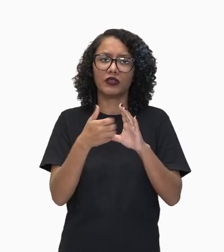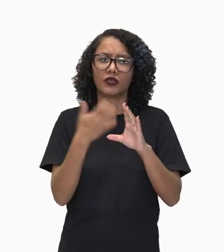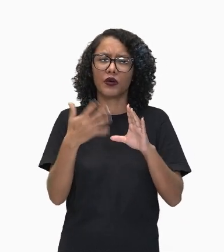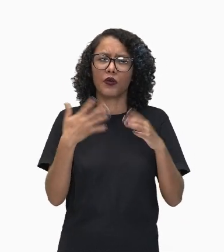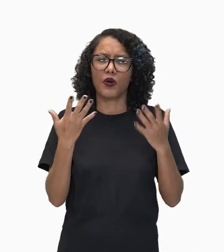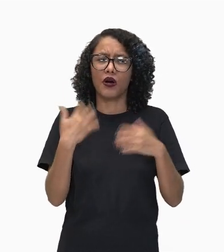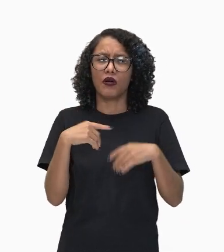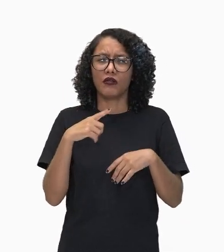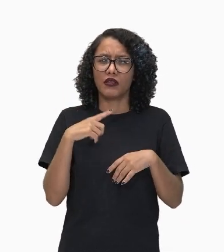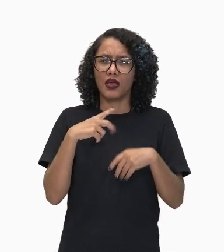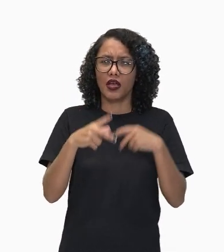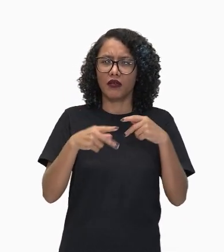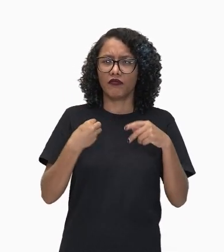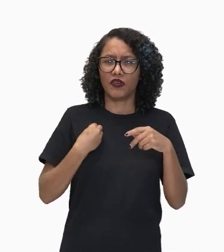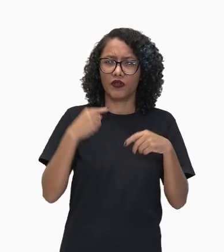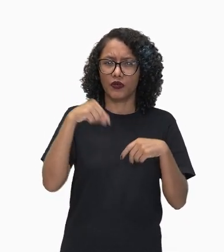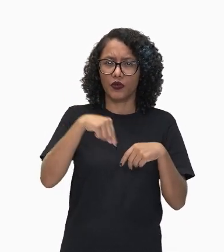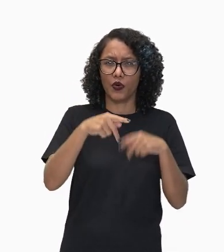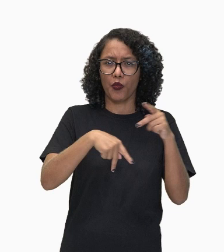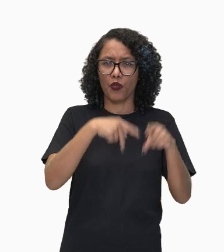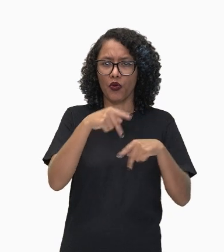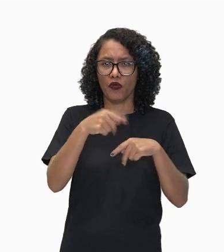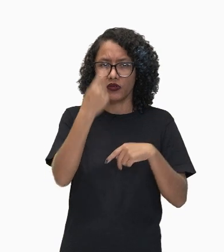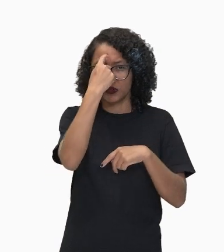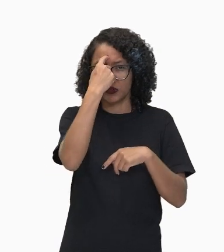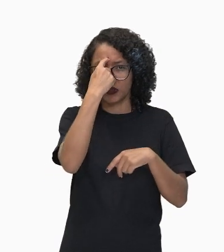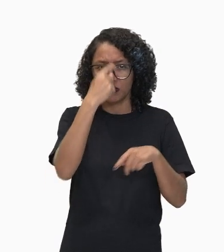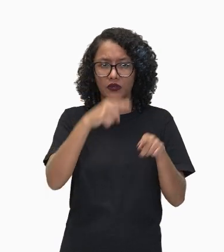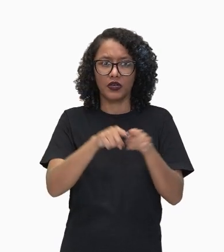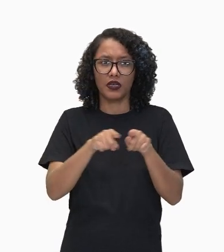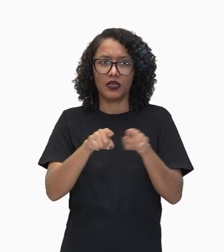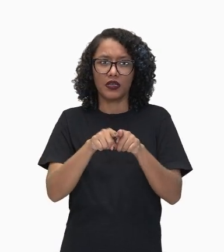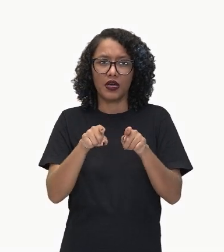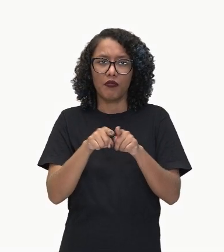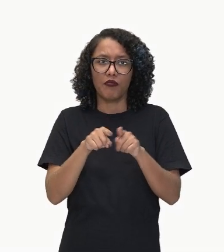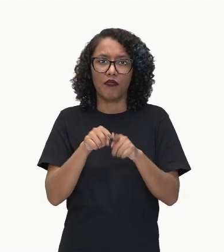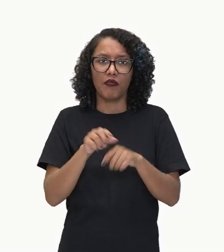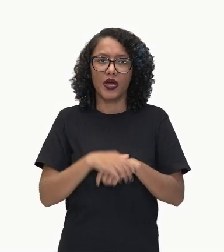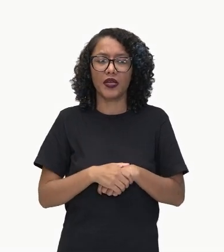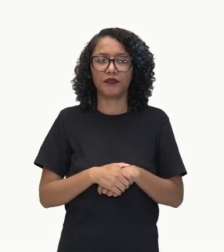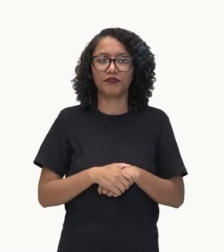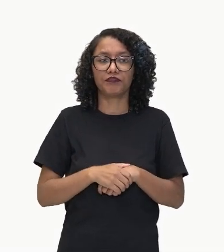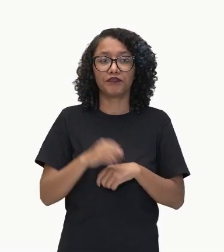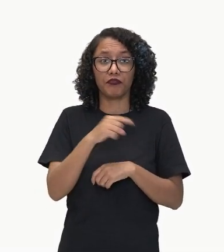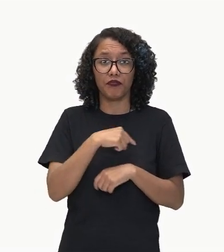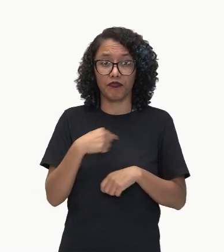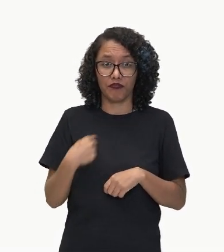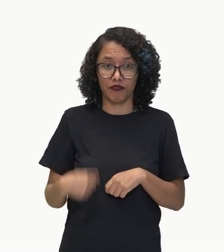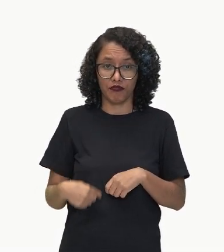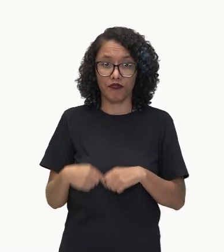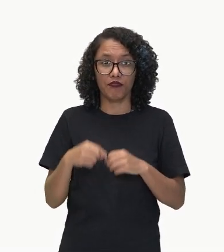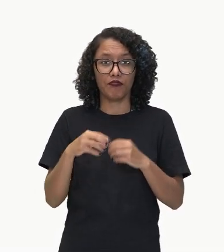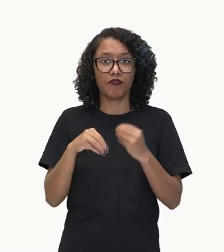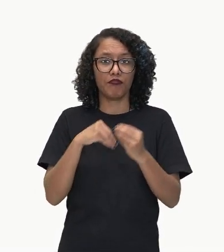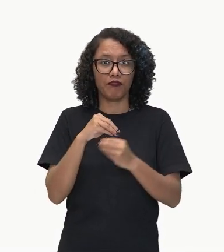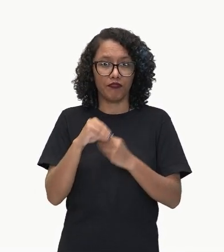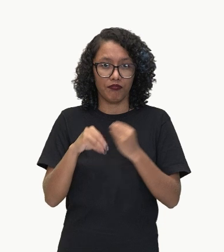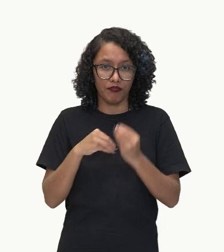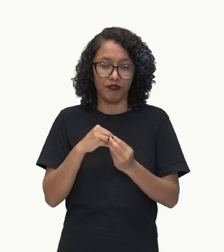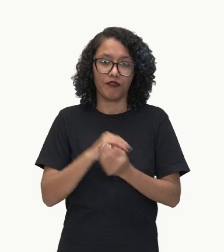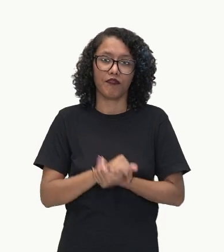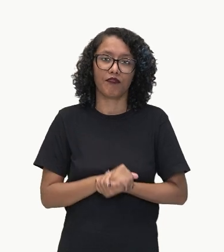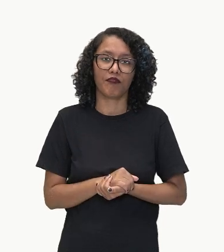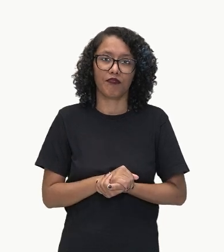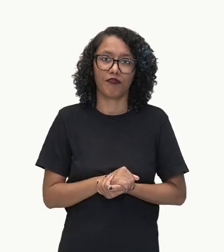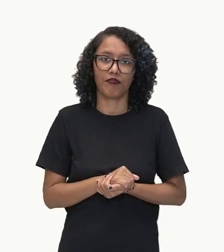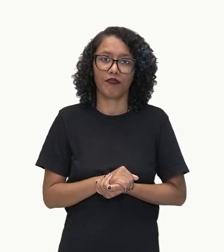povos indianos e indo-chineses. E quais são os países que vão, então, compor esta